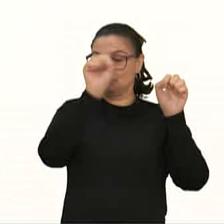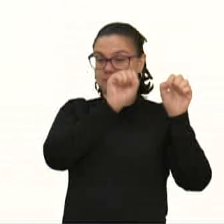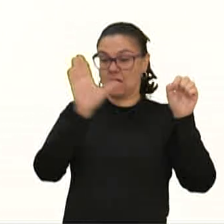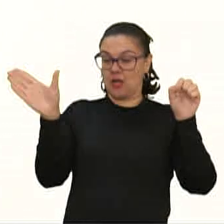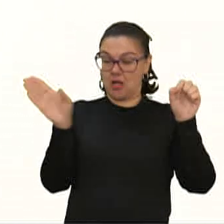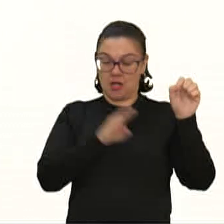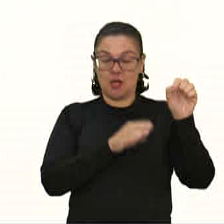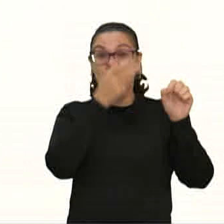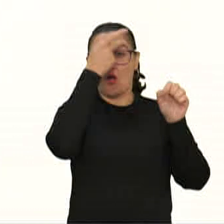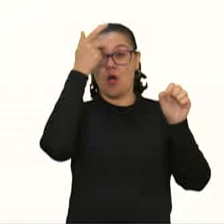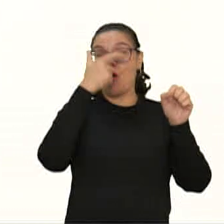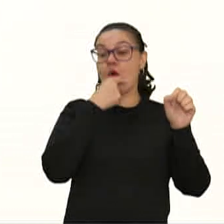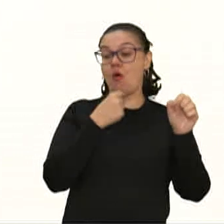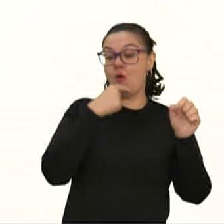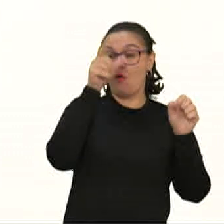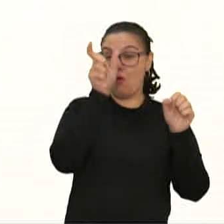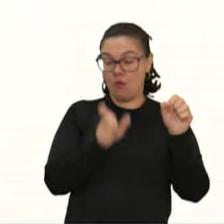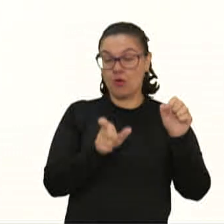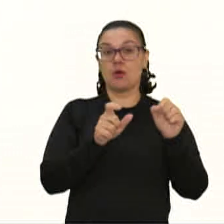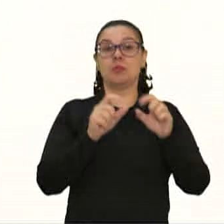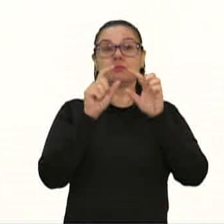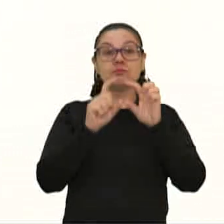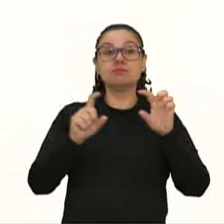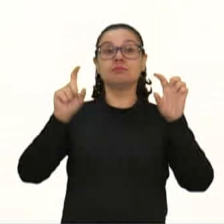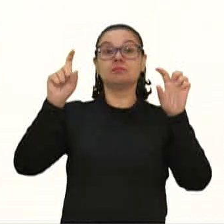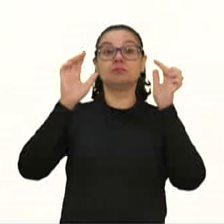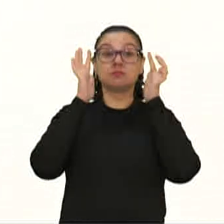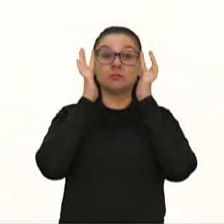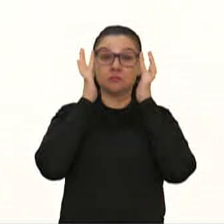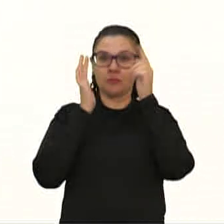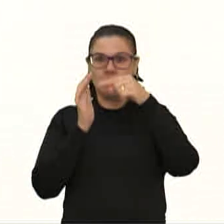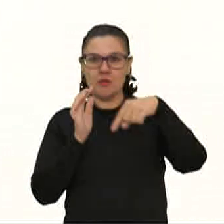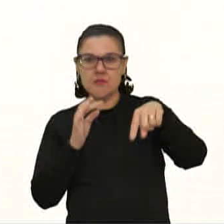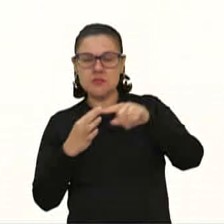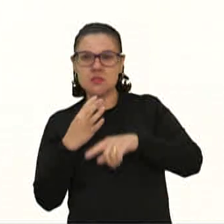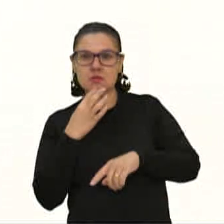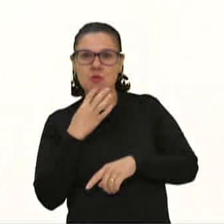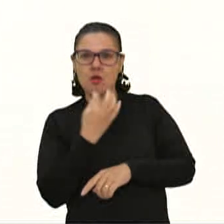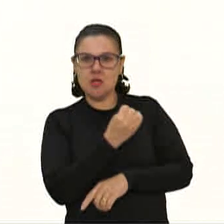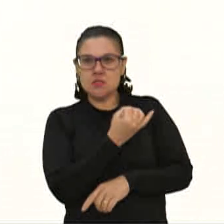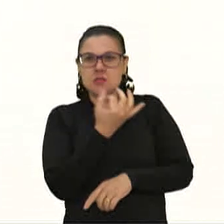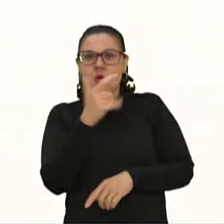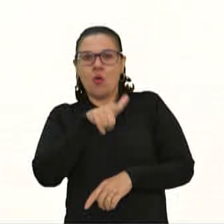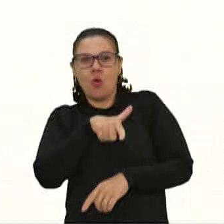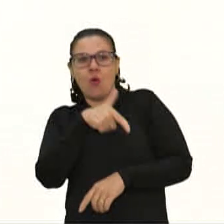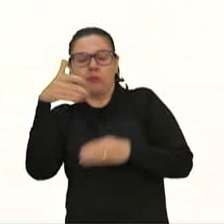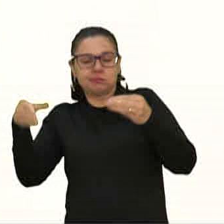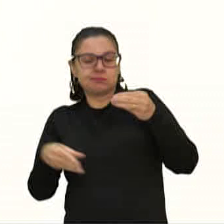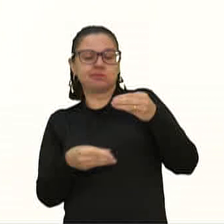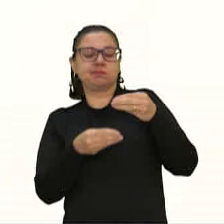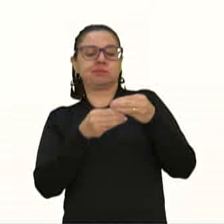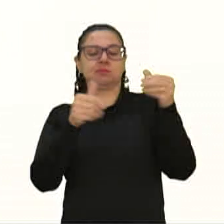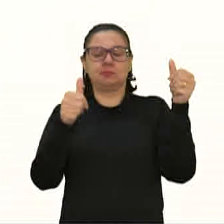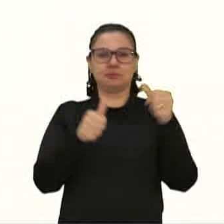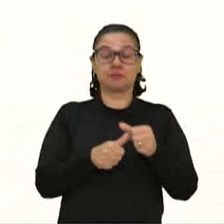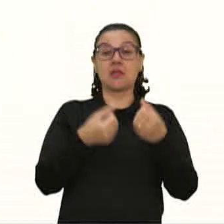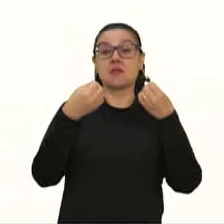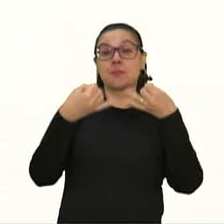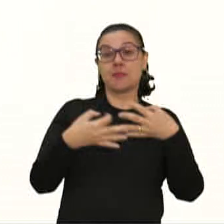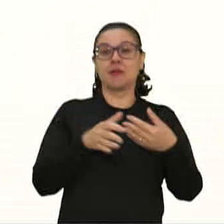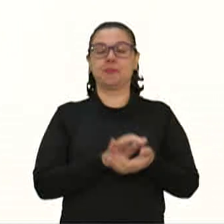de homens na estrofe em destaque? Você reconhece algum outro recurso estilístico aqui